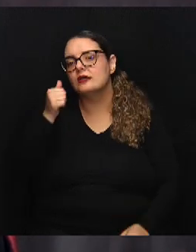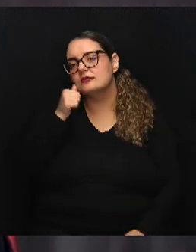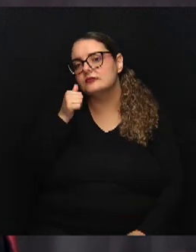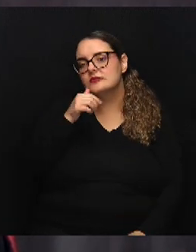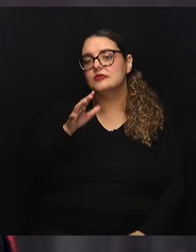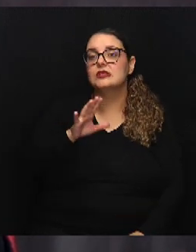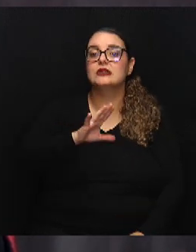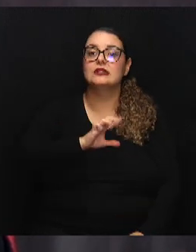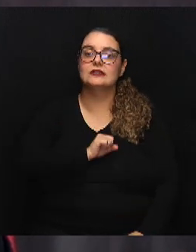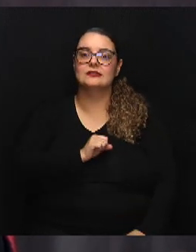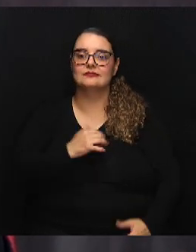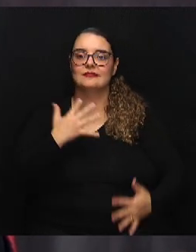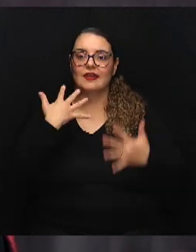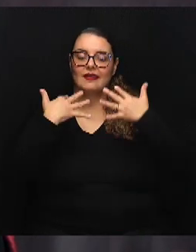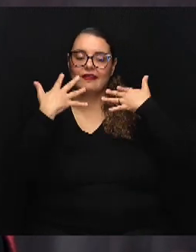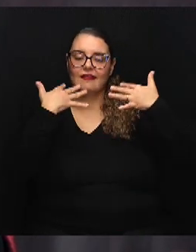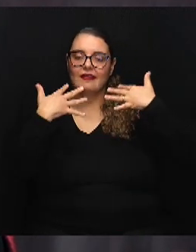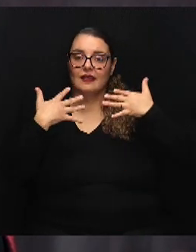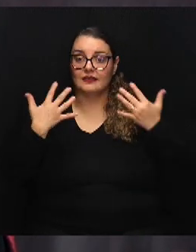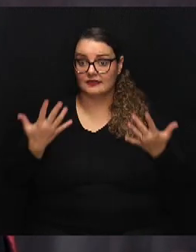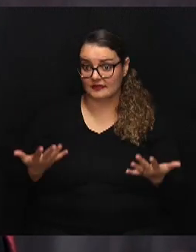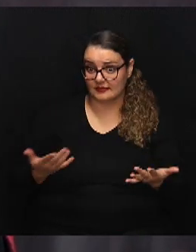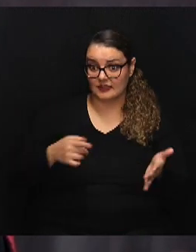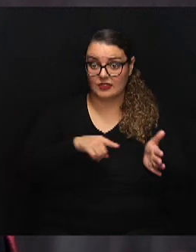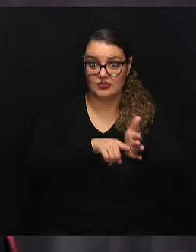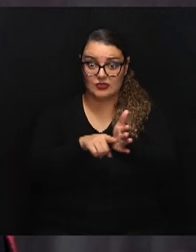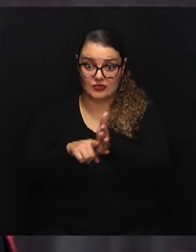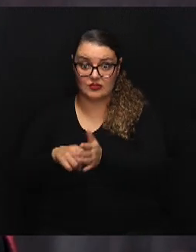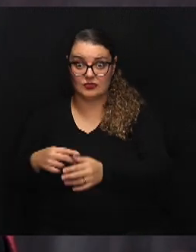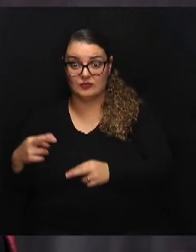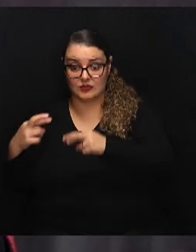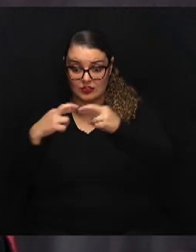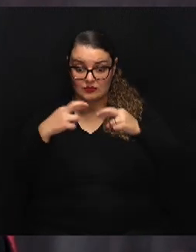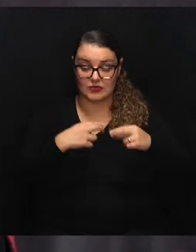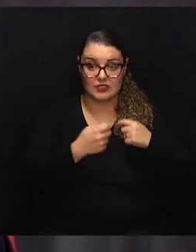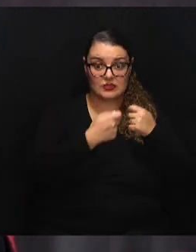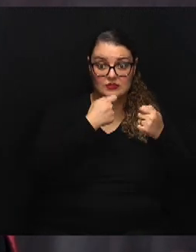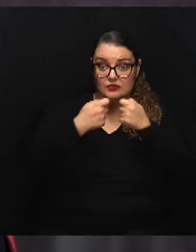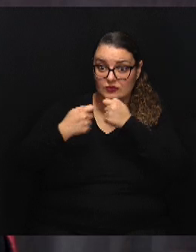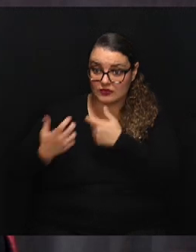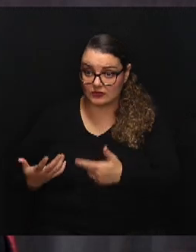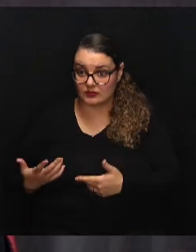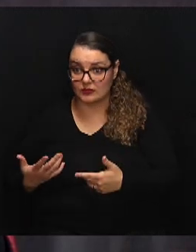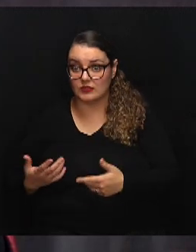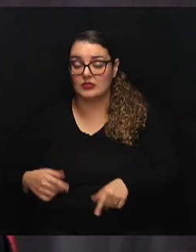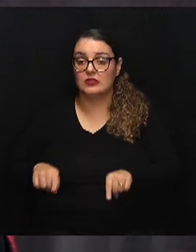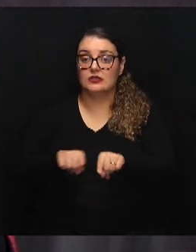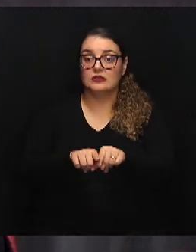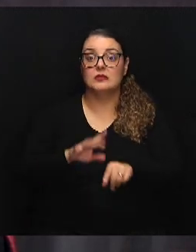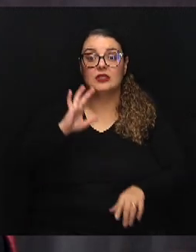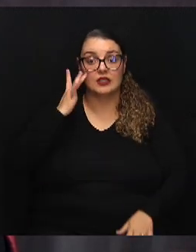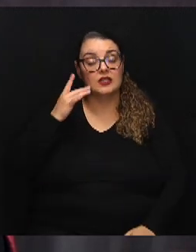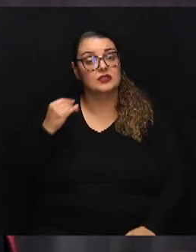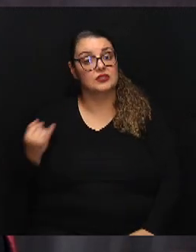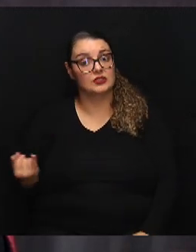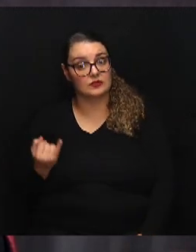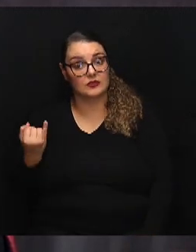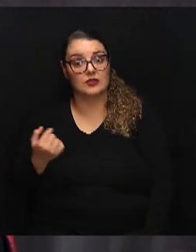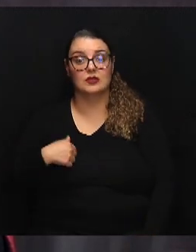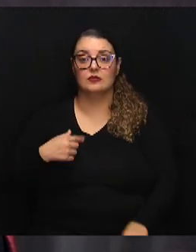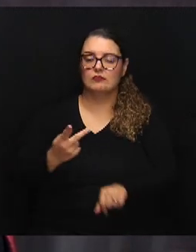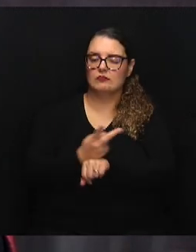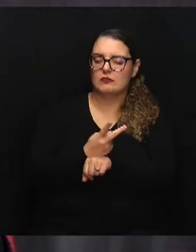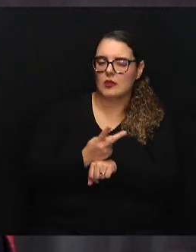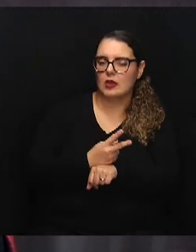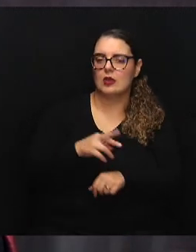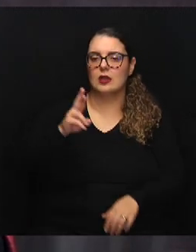ser seduzidas. Apesar de pesquisas, observações, entrevistas ou que se jogar necessário, procurarei compreender os